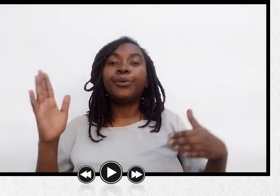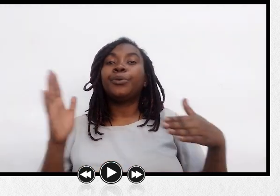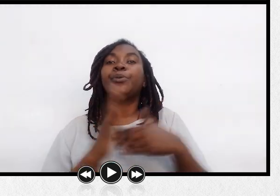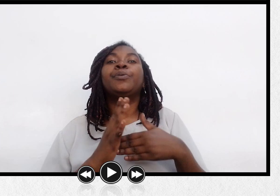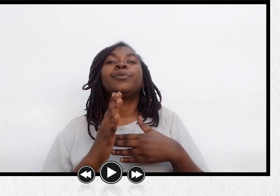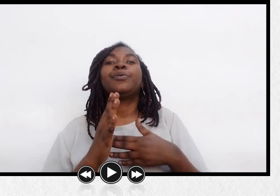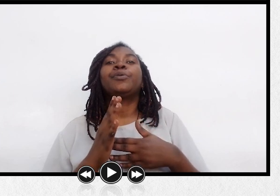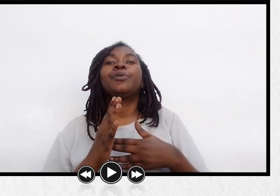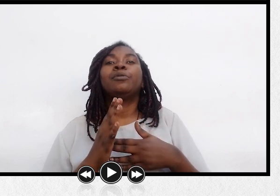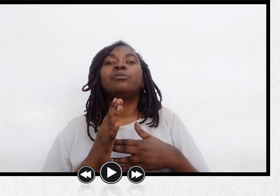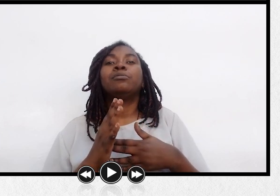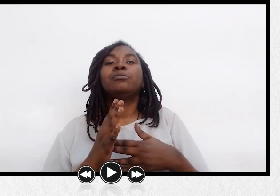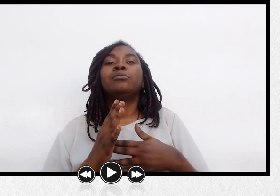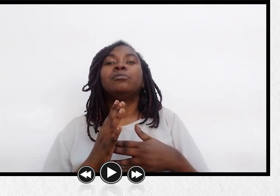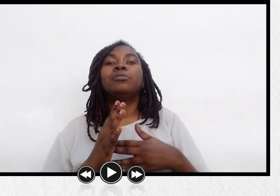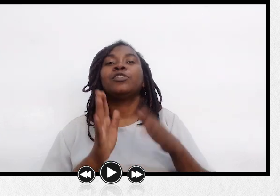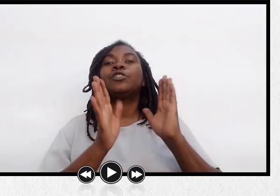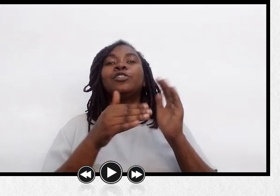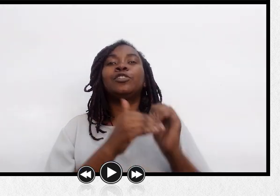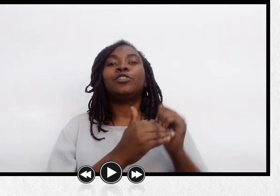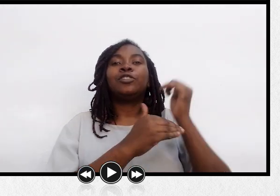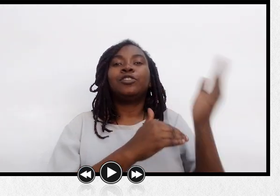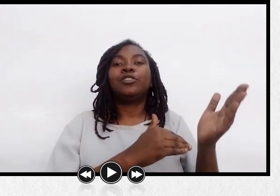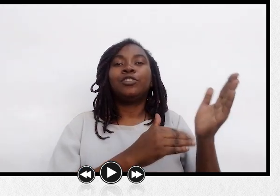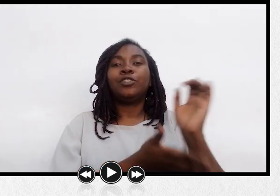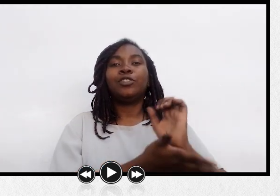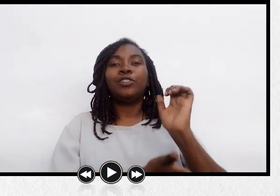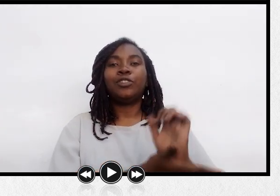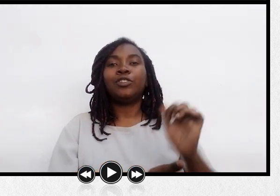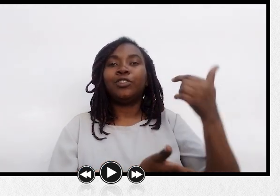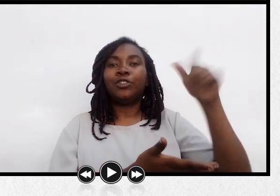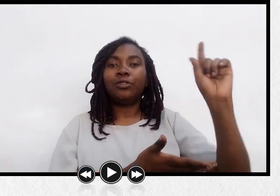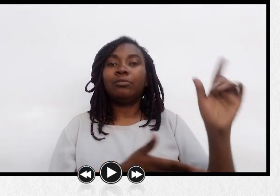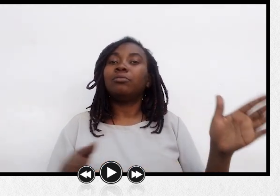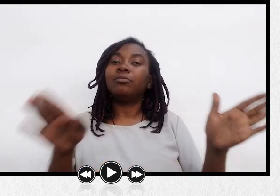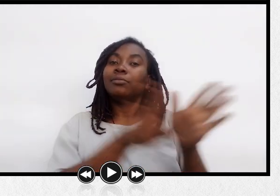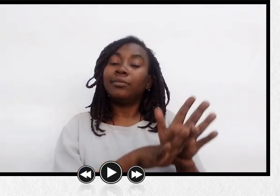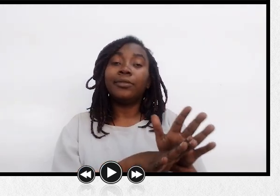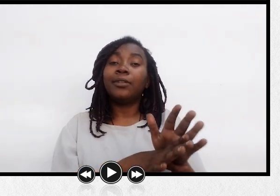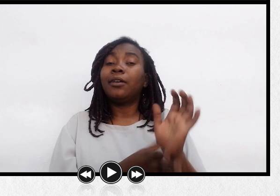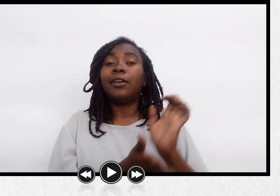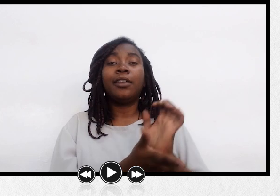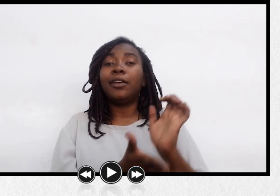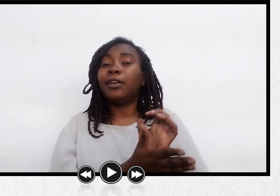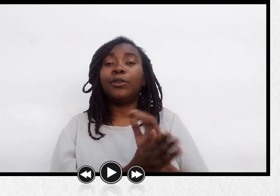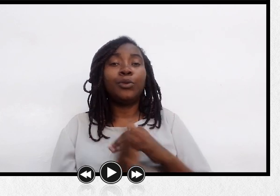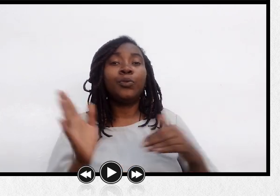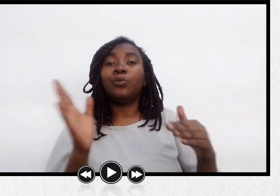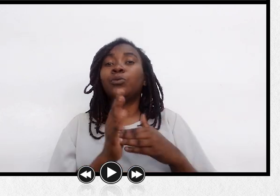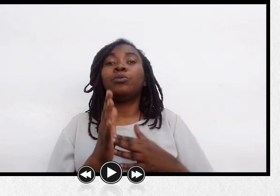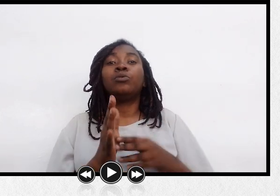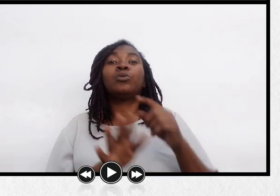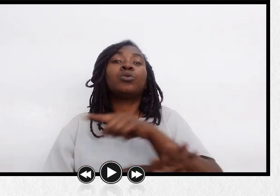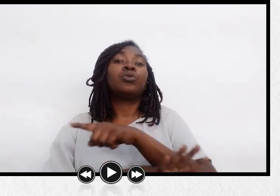a fronteira, na fronteira do estado. Então, ele é um rio totalmente estadual e os seus 5 comitês